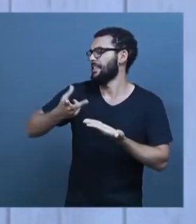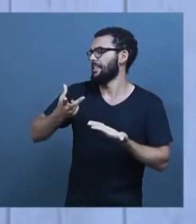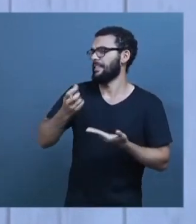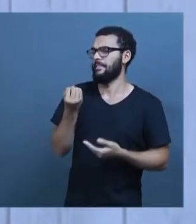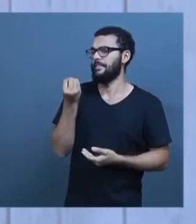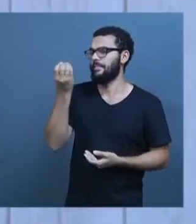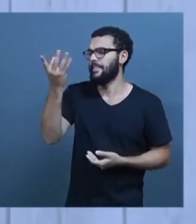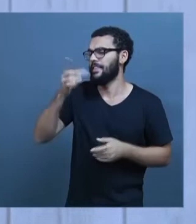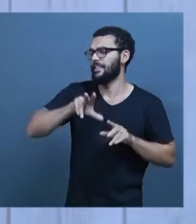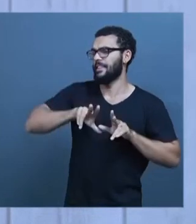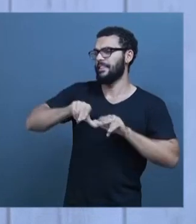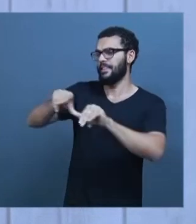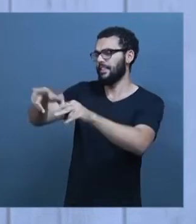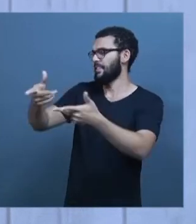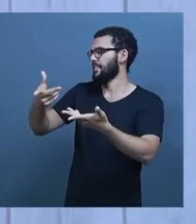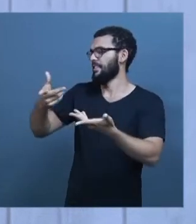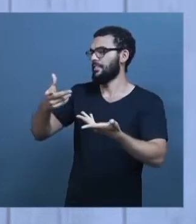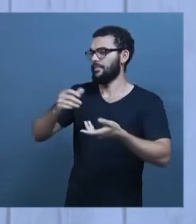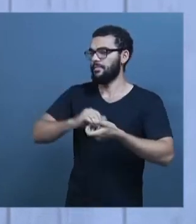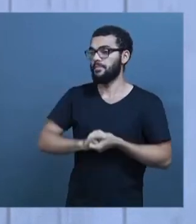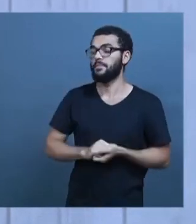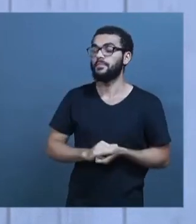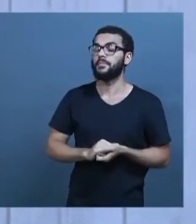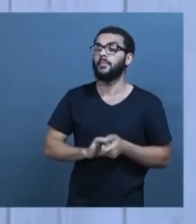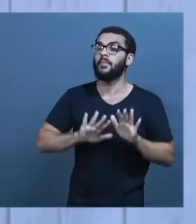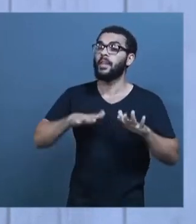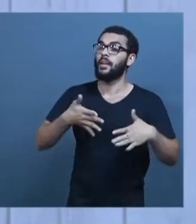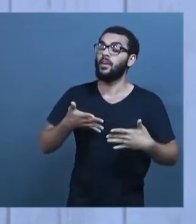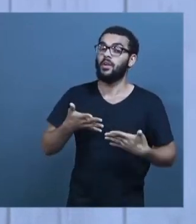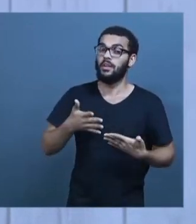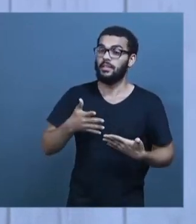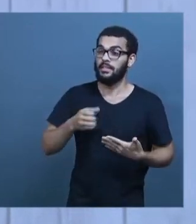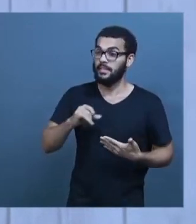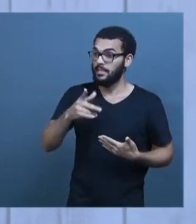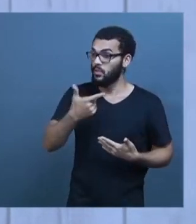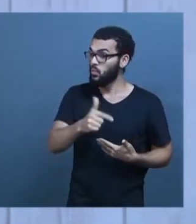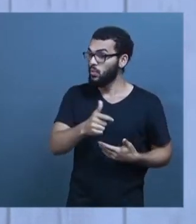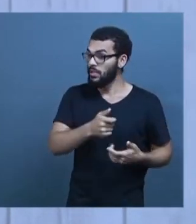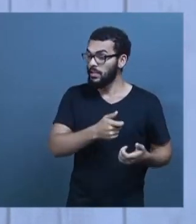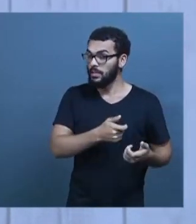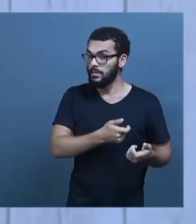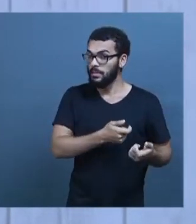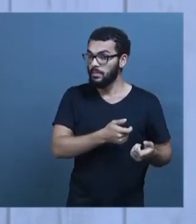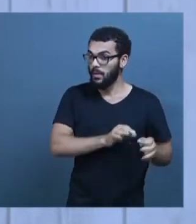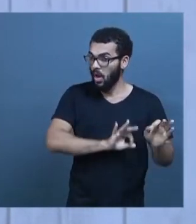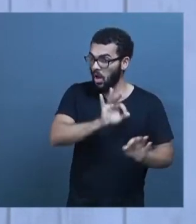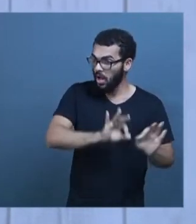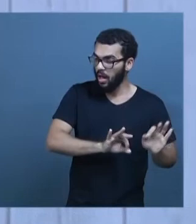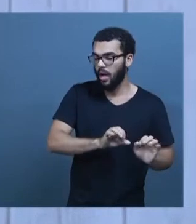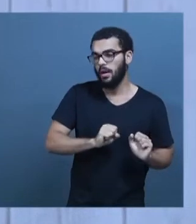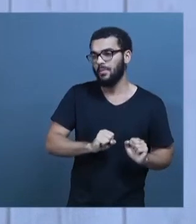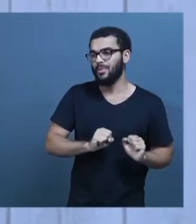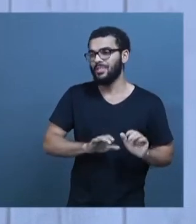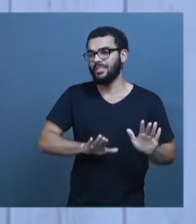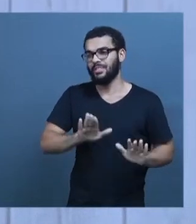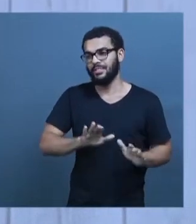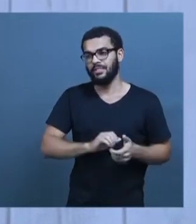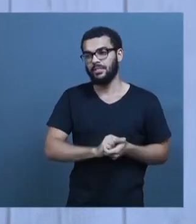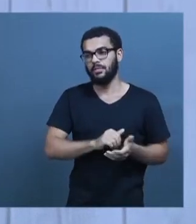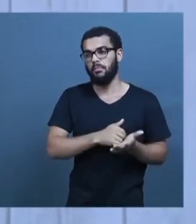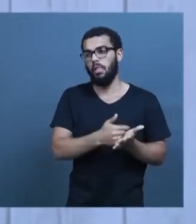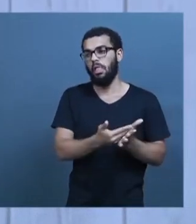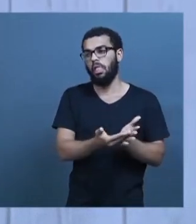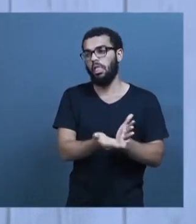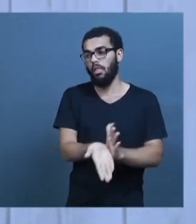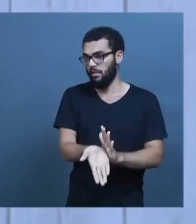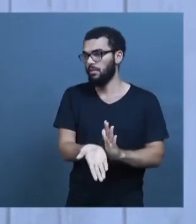desse planejamento é que vai levar ao descontrole e ao endividamento. Então, o que é prioridade? A